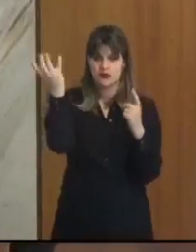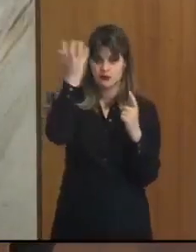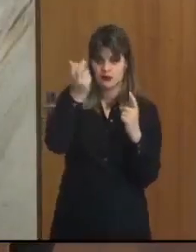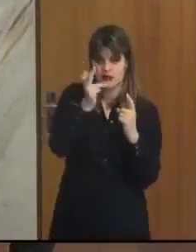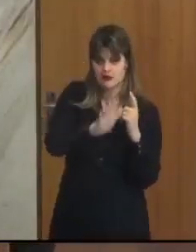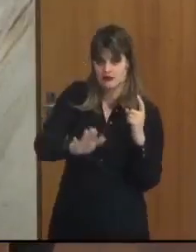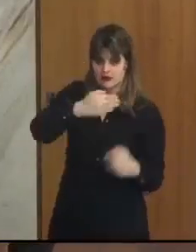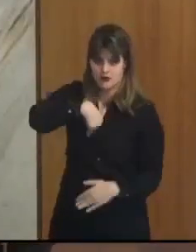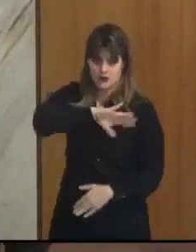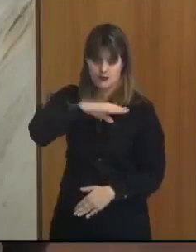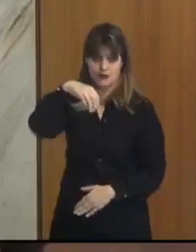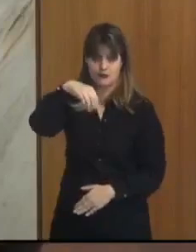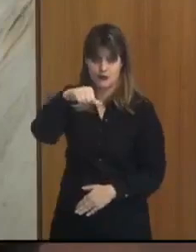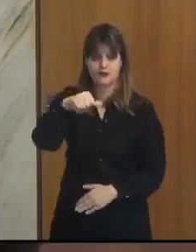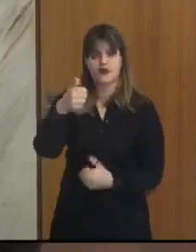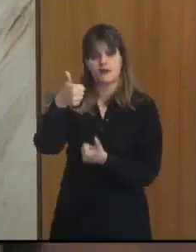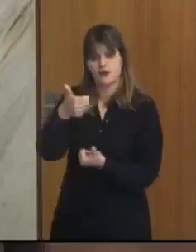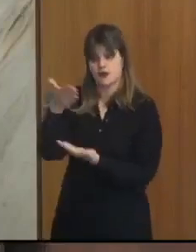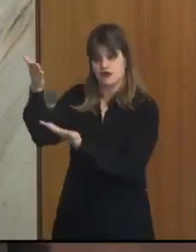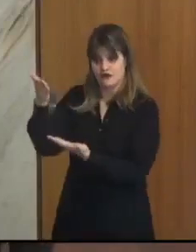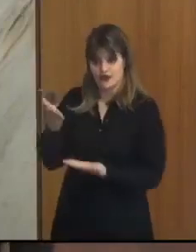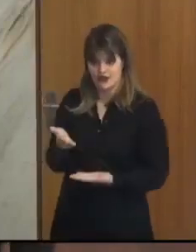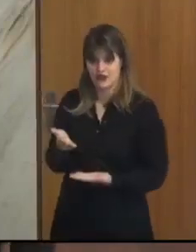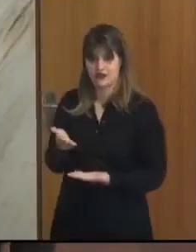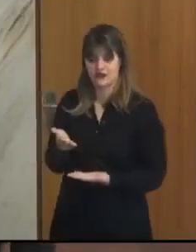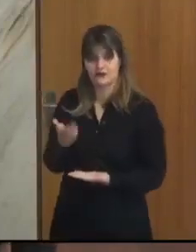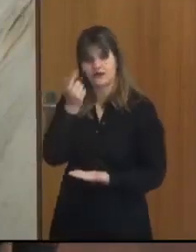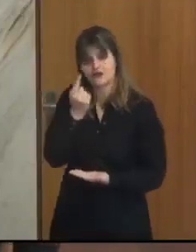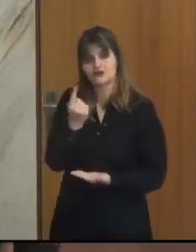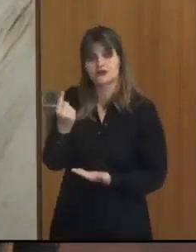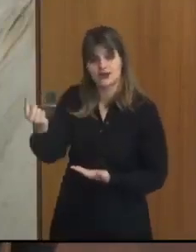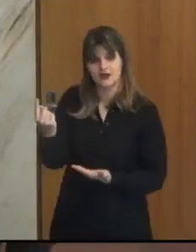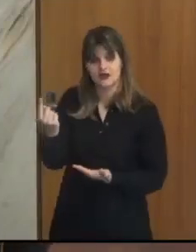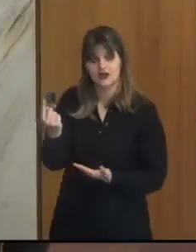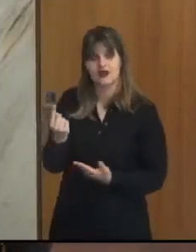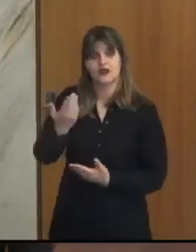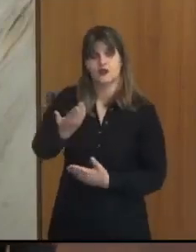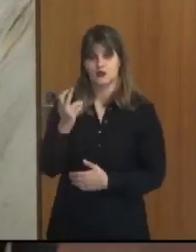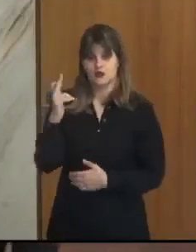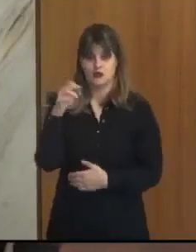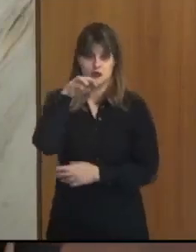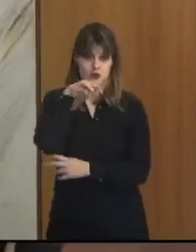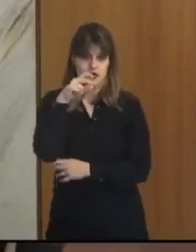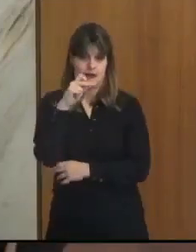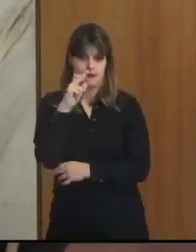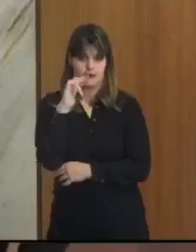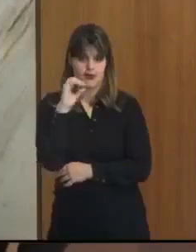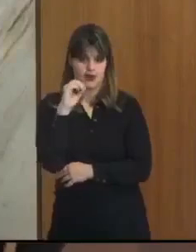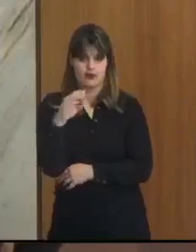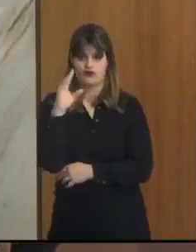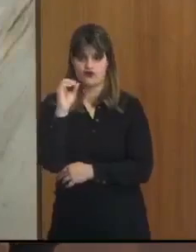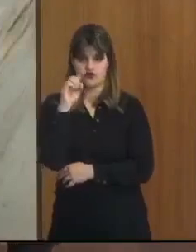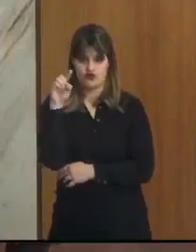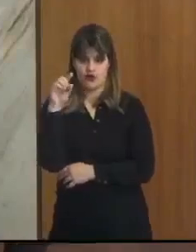Coimbra. E dou as boas-vindas, muito especialmente, ao Dr. Mário João Gomes,